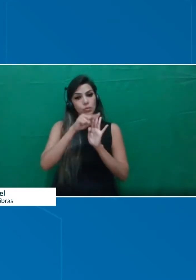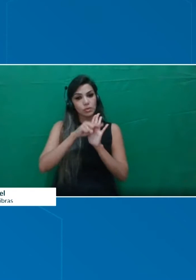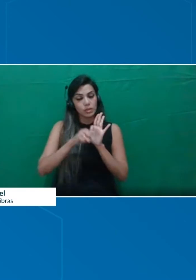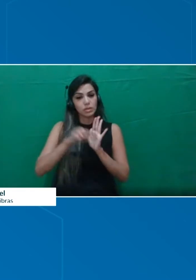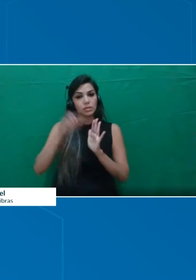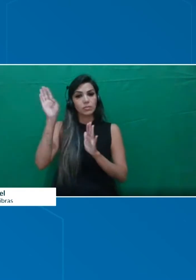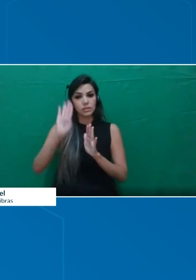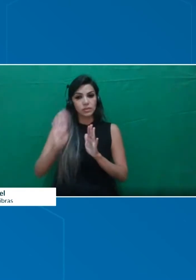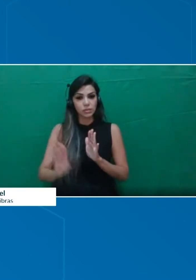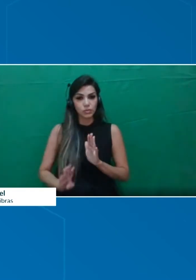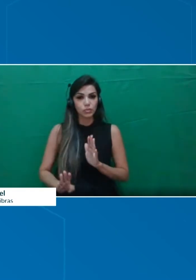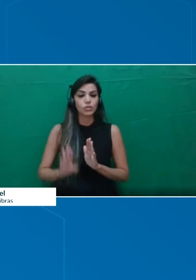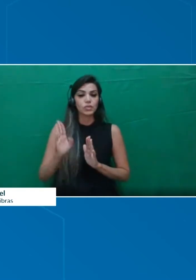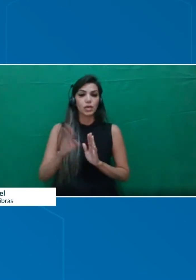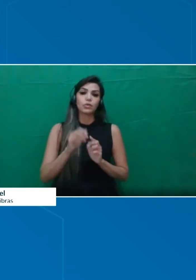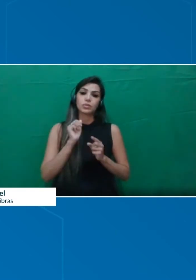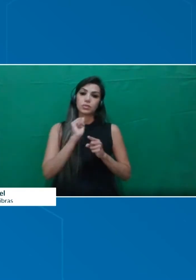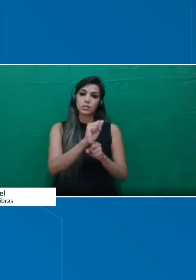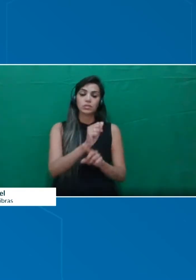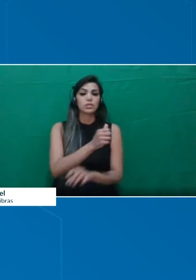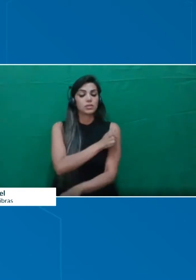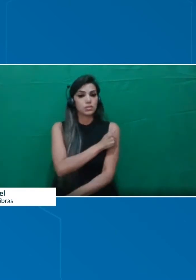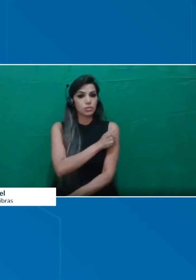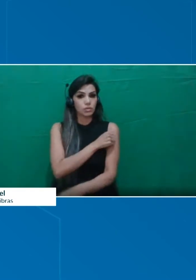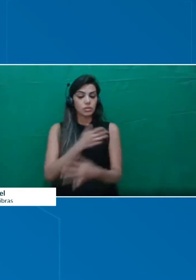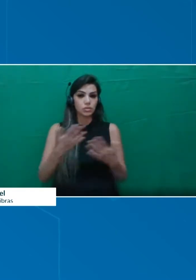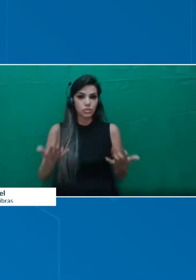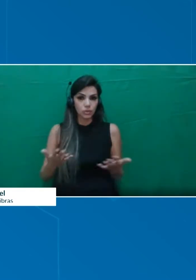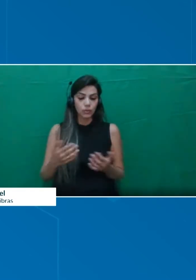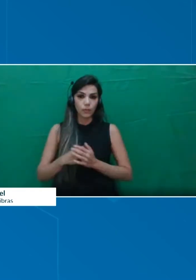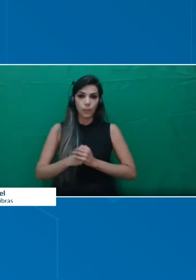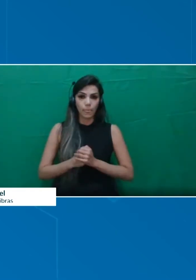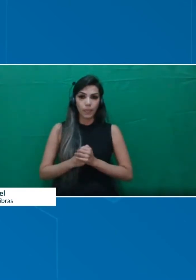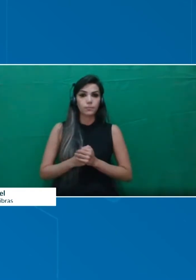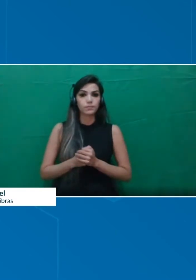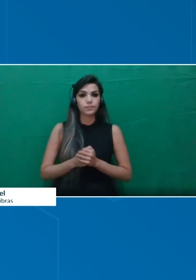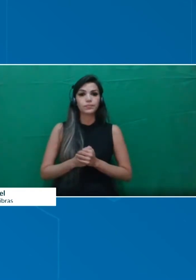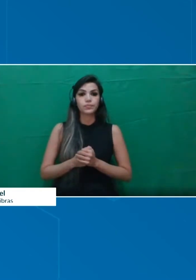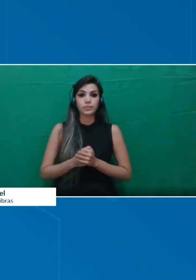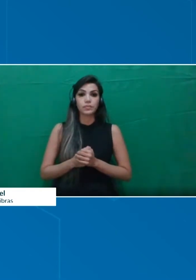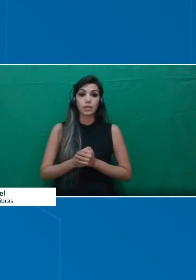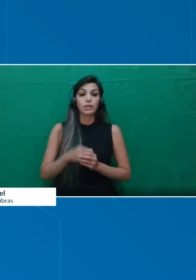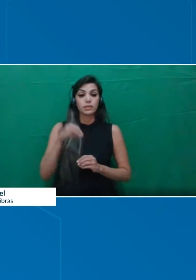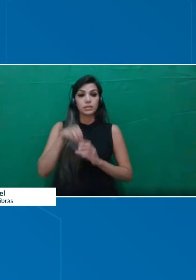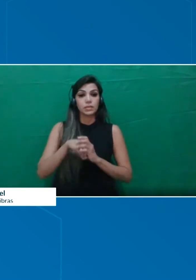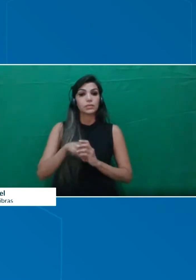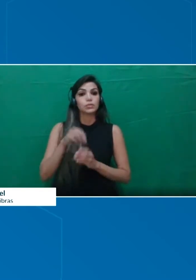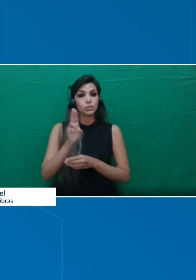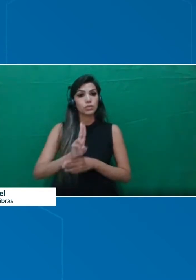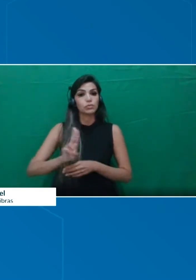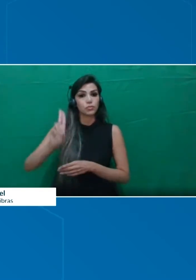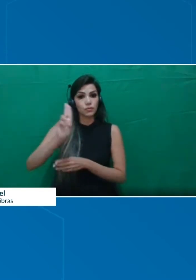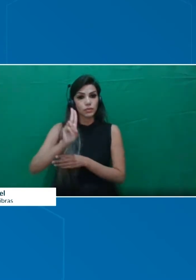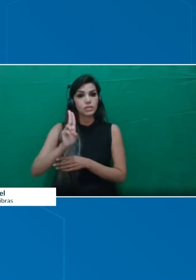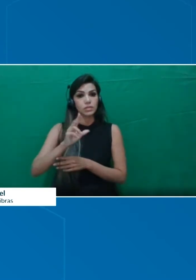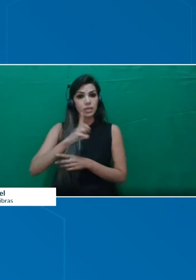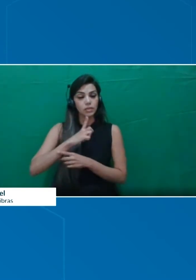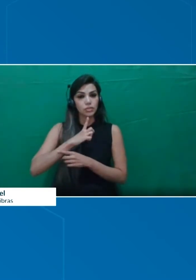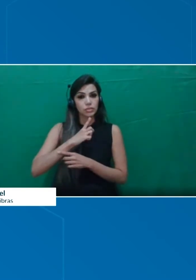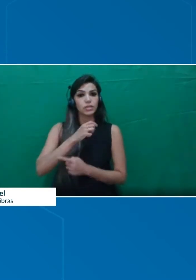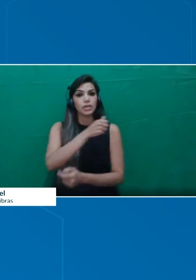estamos falando de uma quantidade de pessoas que a universidade precisa, de alguma